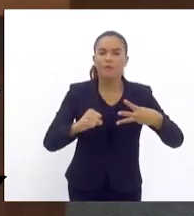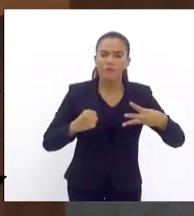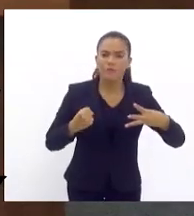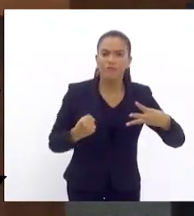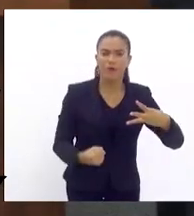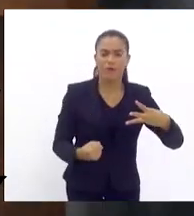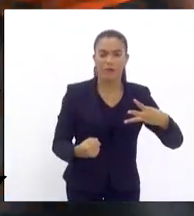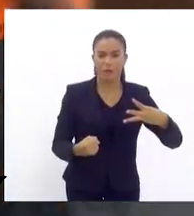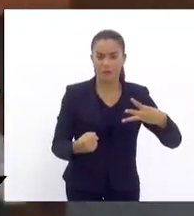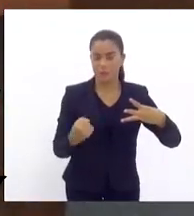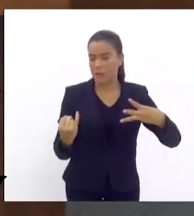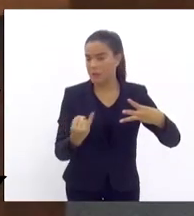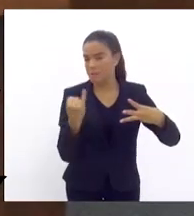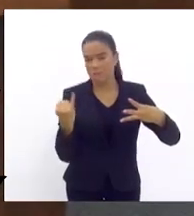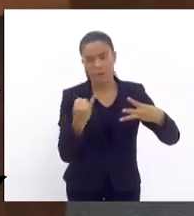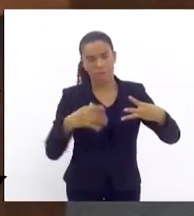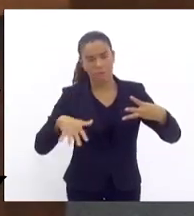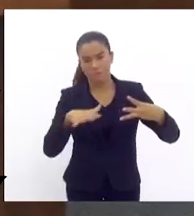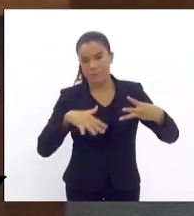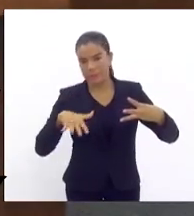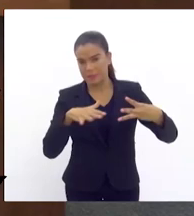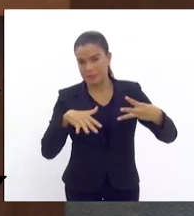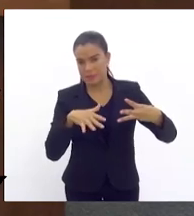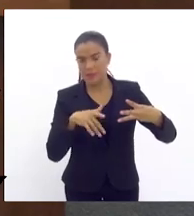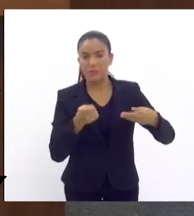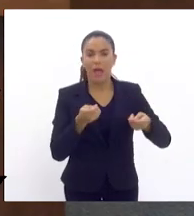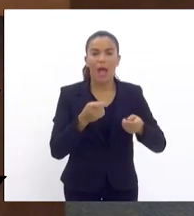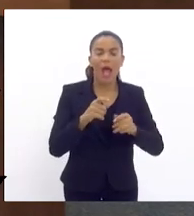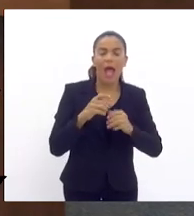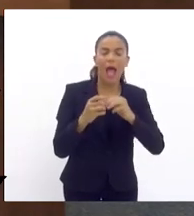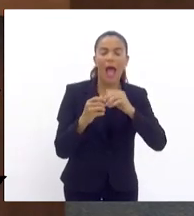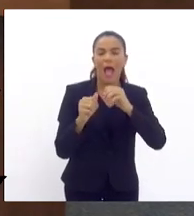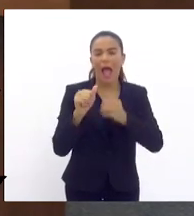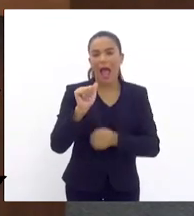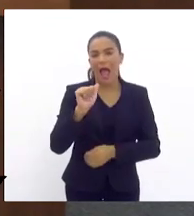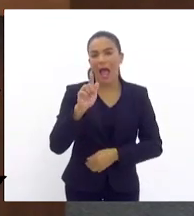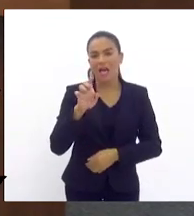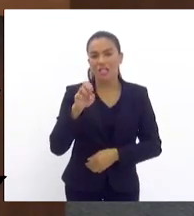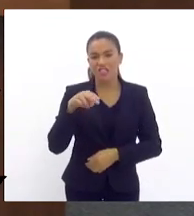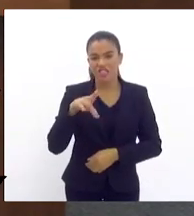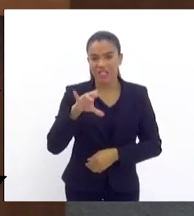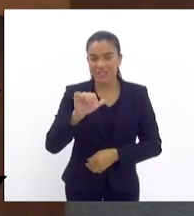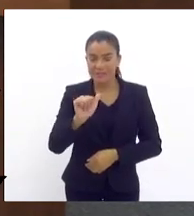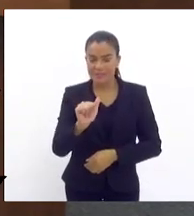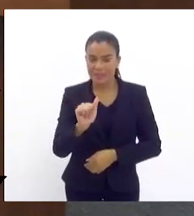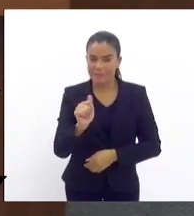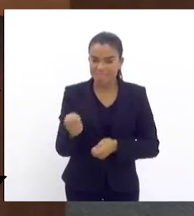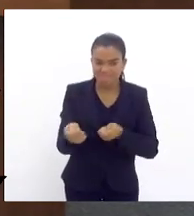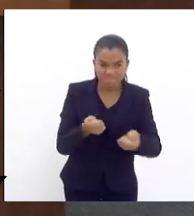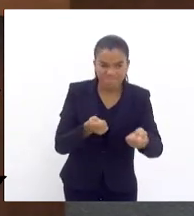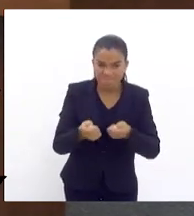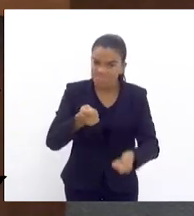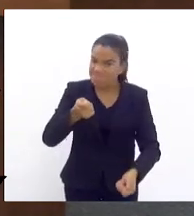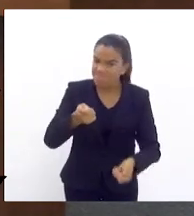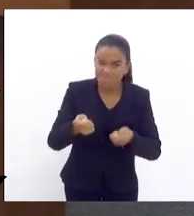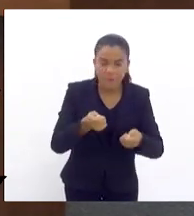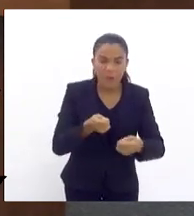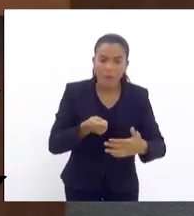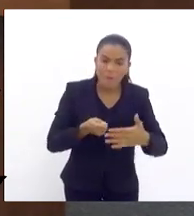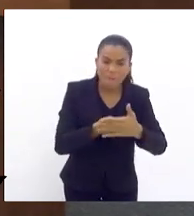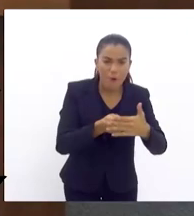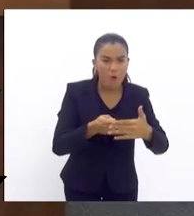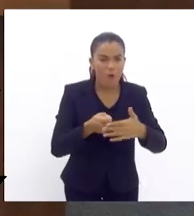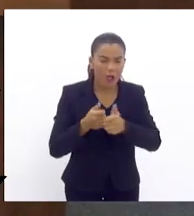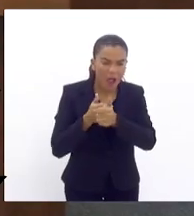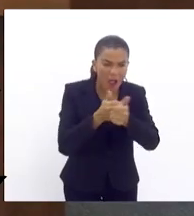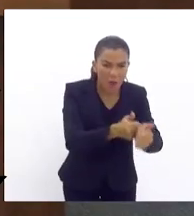fortalecimento importantíssimo da questão da regulação da agência reguladora. Se você não tiver uma agência reguladora forte, independente, capaz de